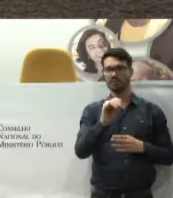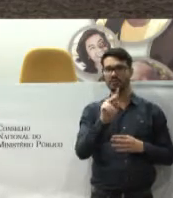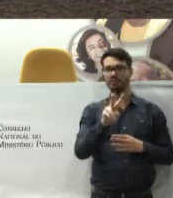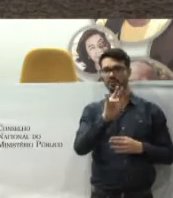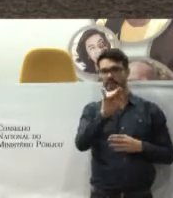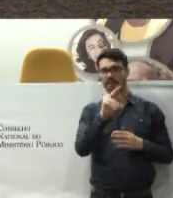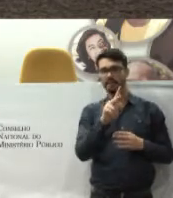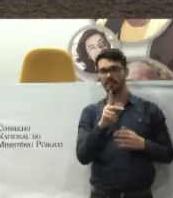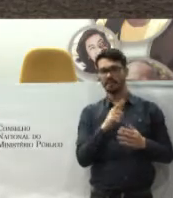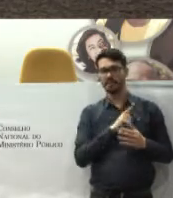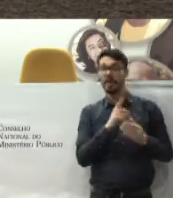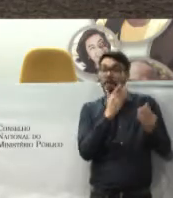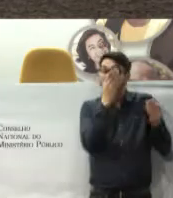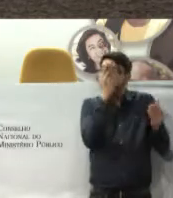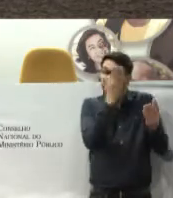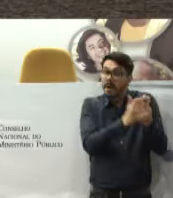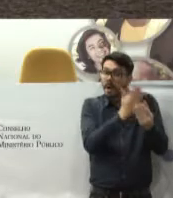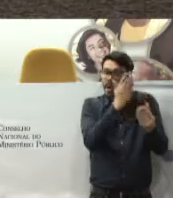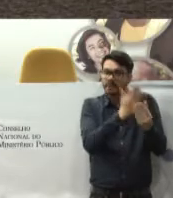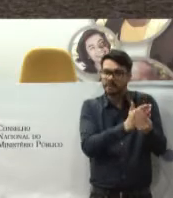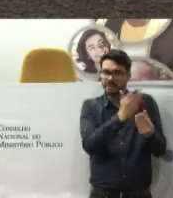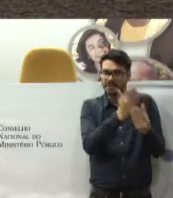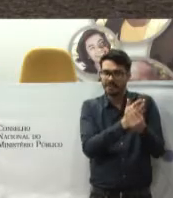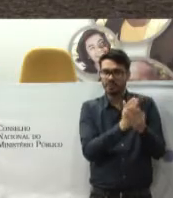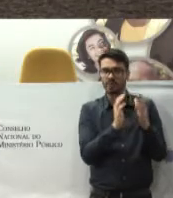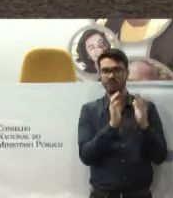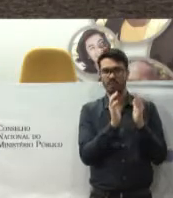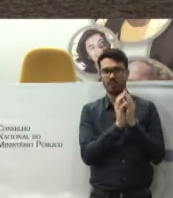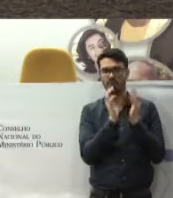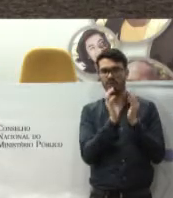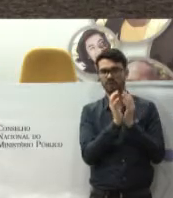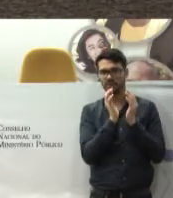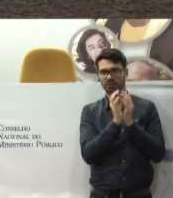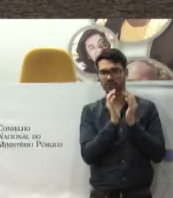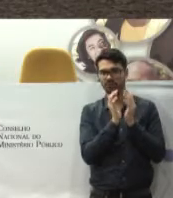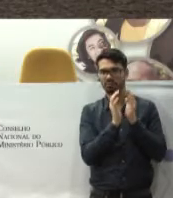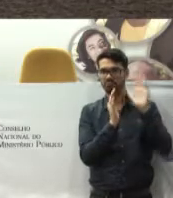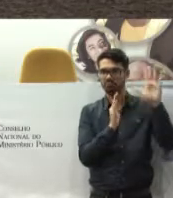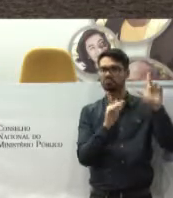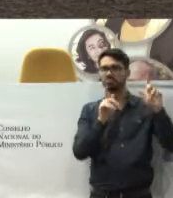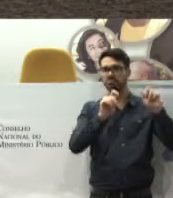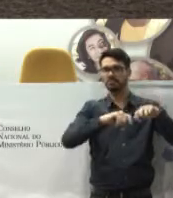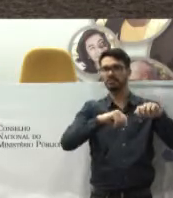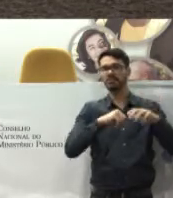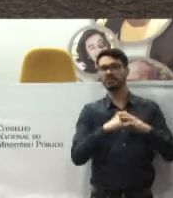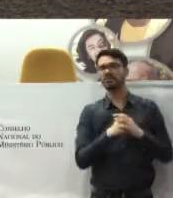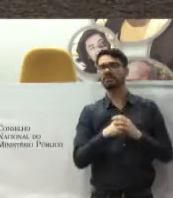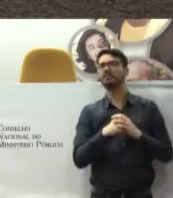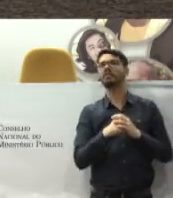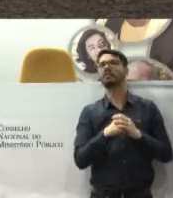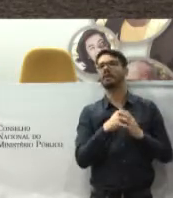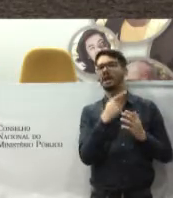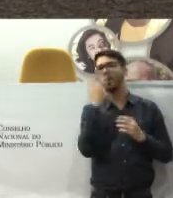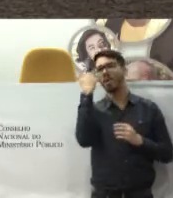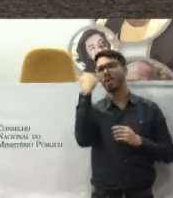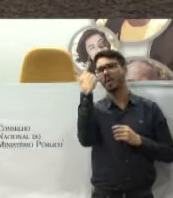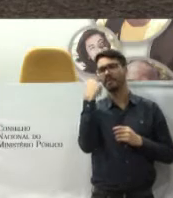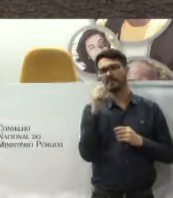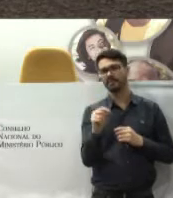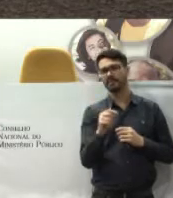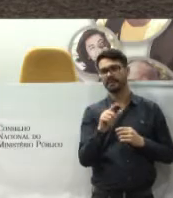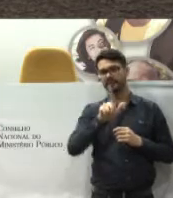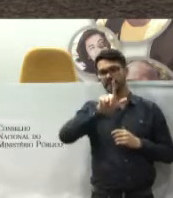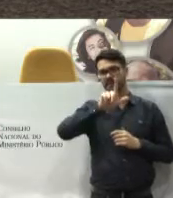significa que nós teremos um processo coletivo. É perfeitamente possível, e na verdade é muito comum,